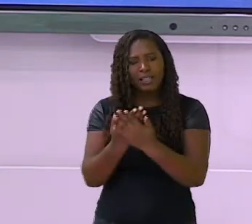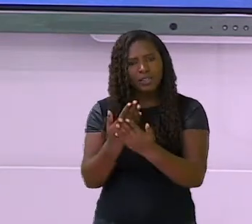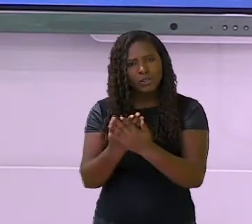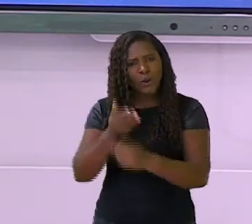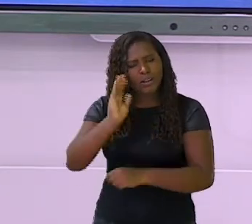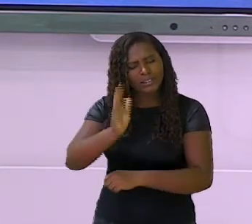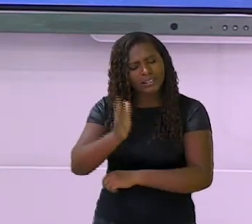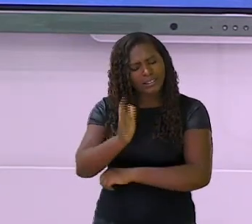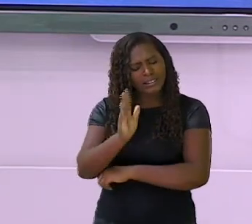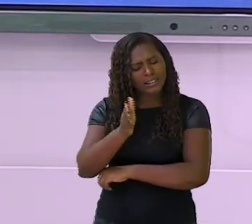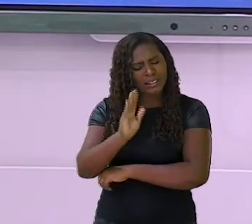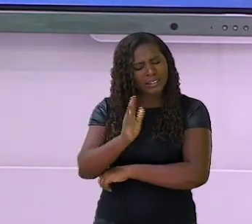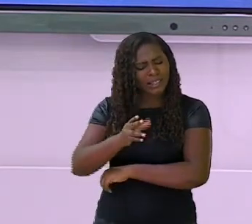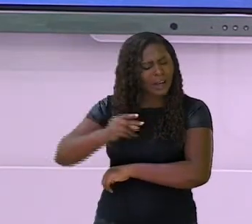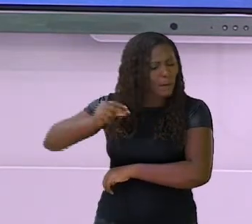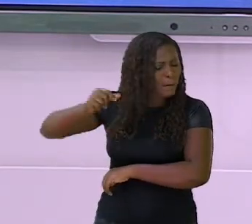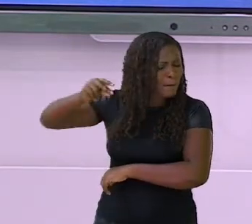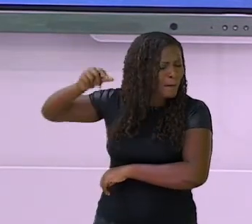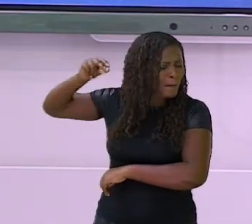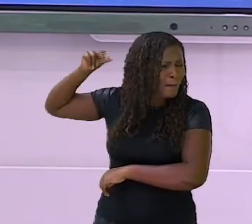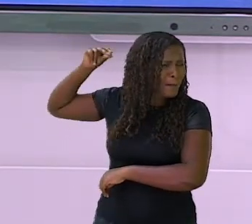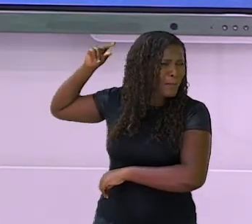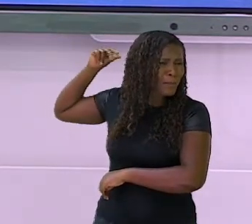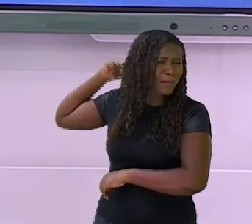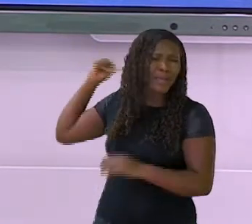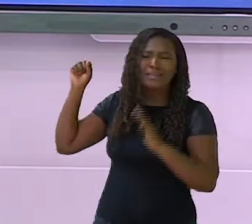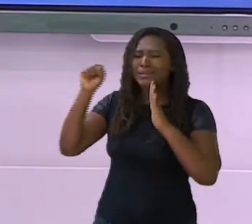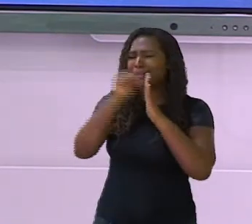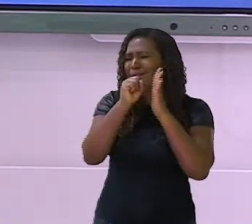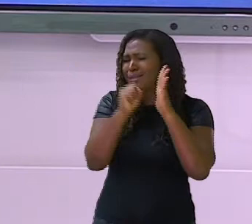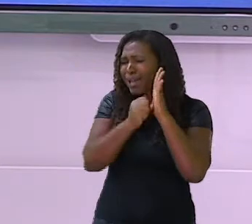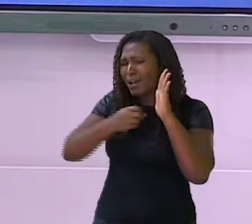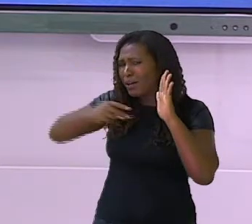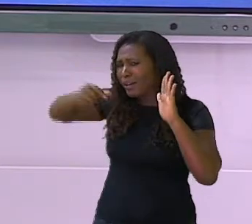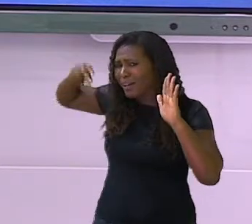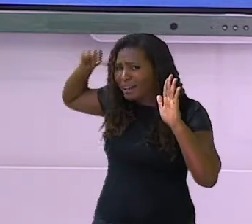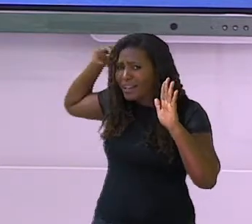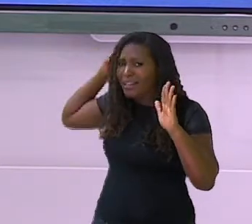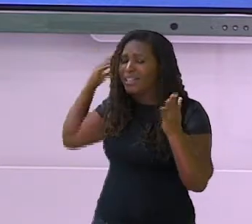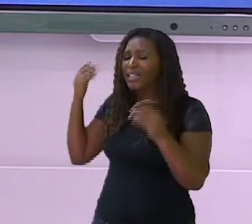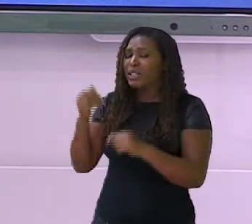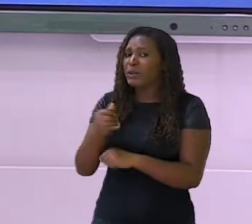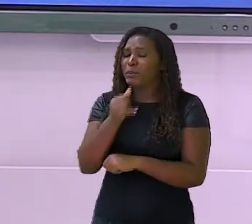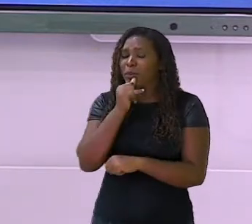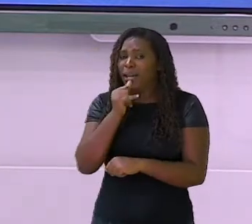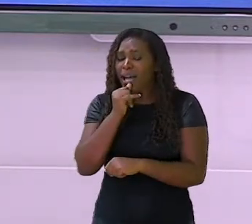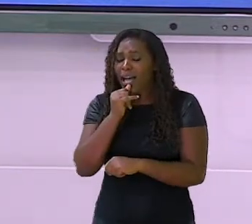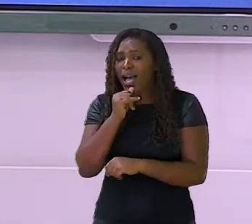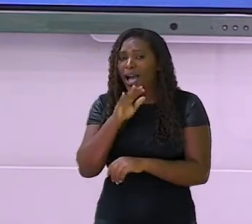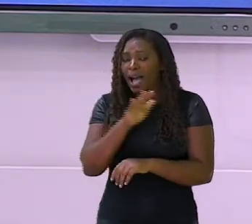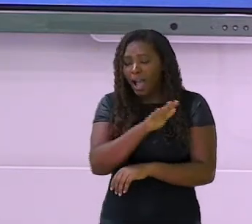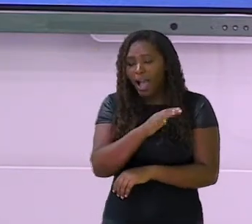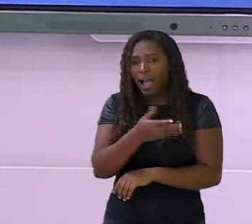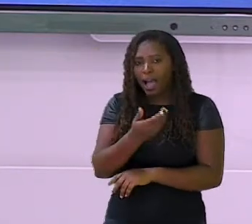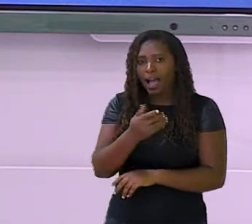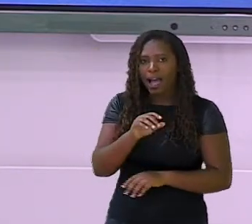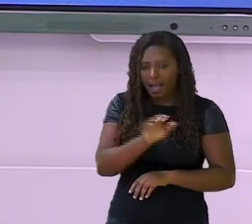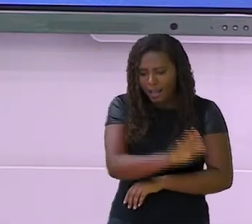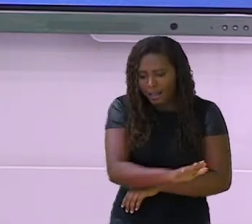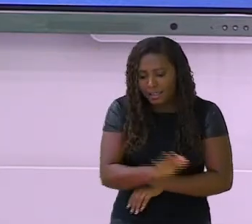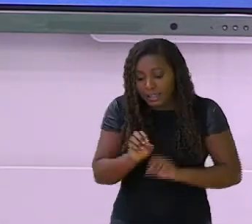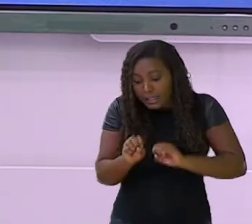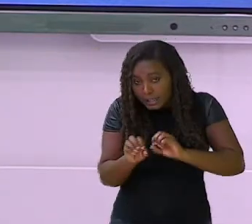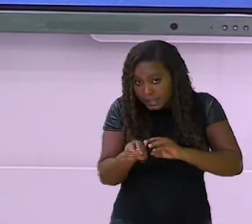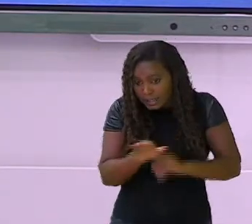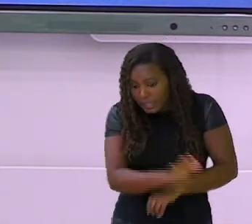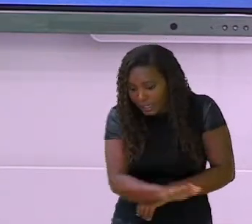desde muitos tempos muito antigos. A educação infantil sempre foi uma preocupação presente